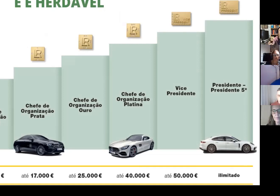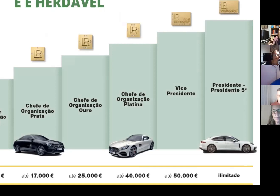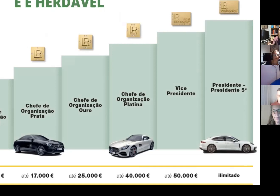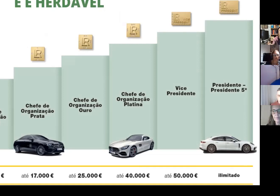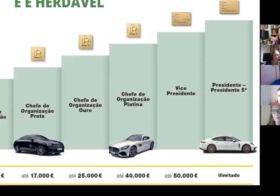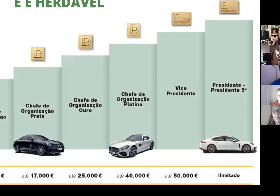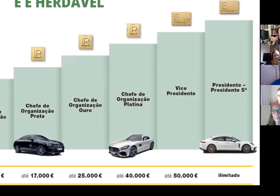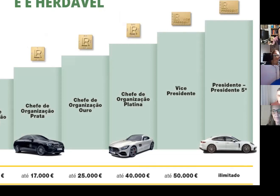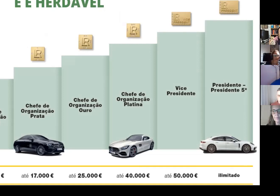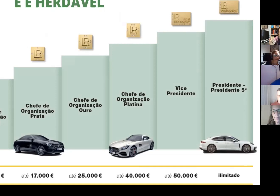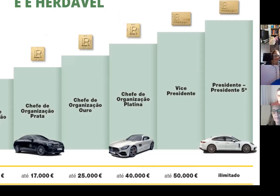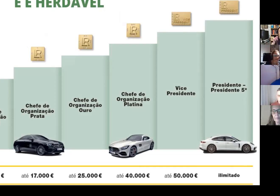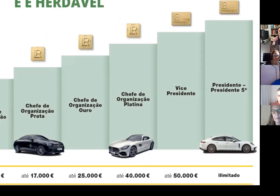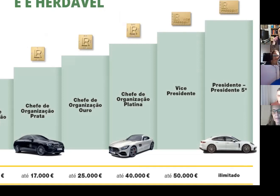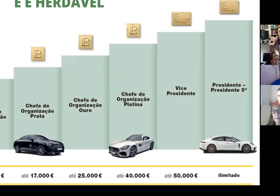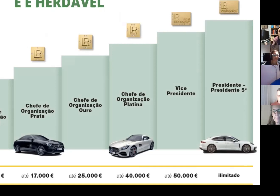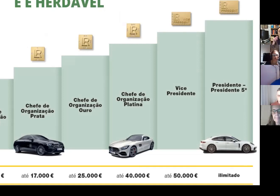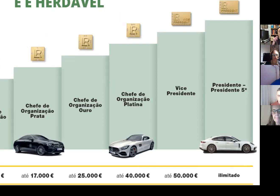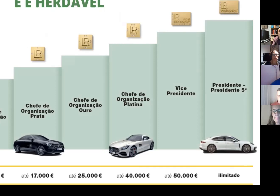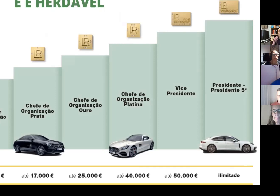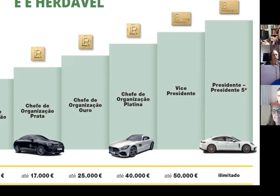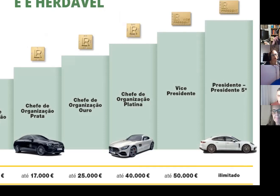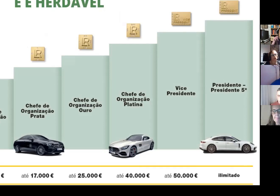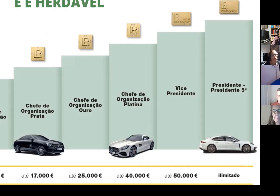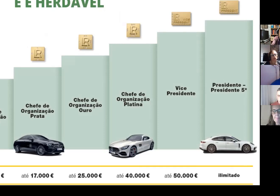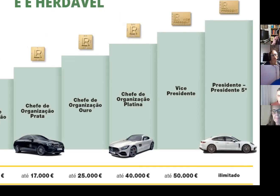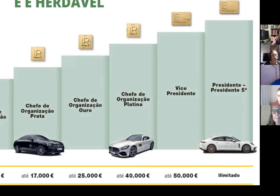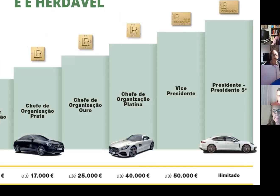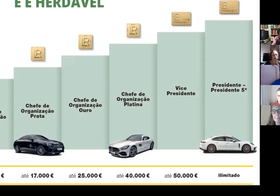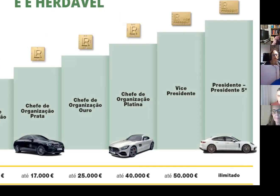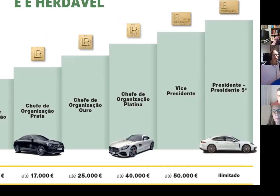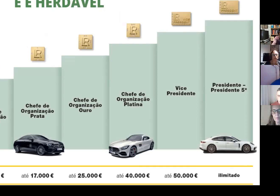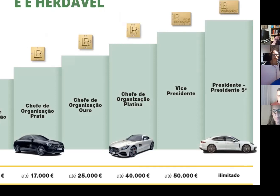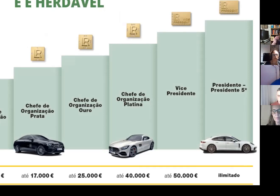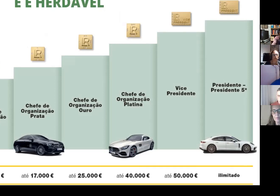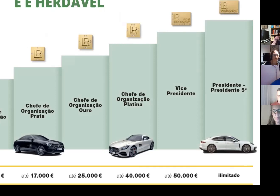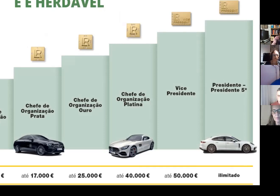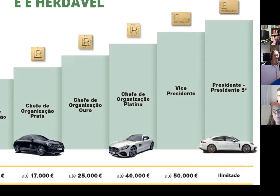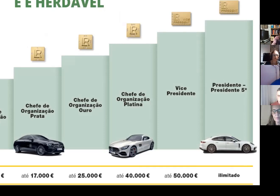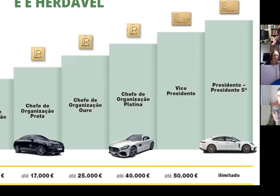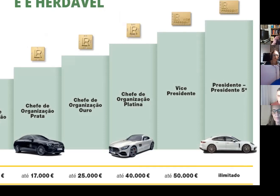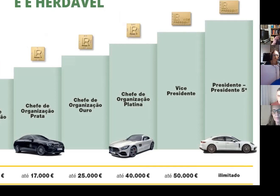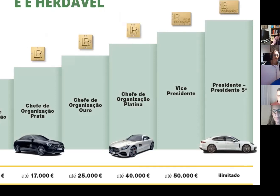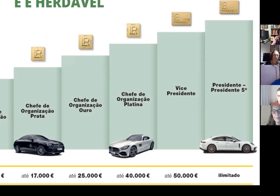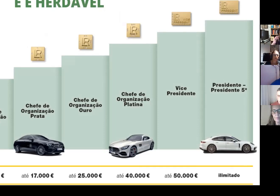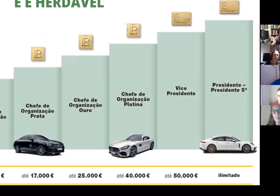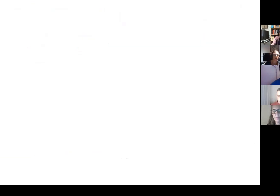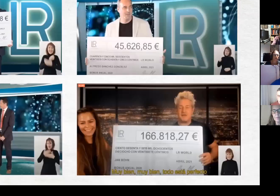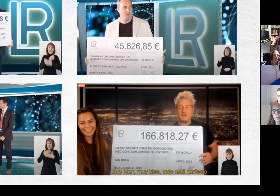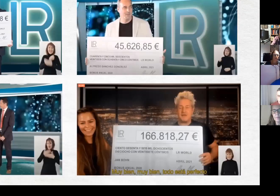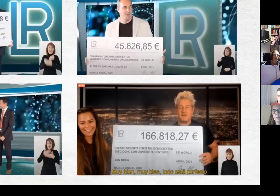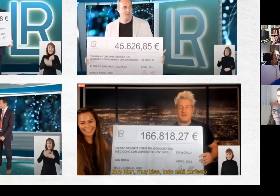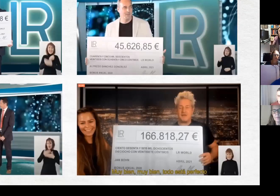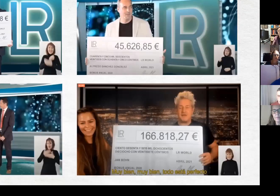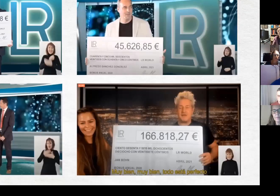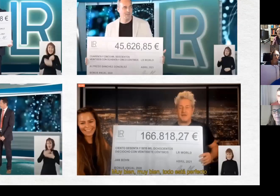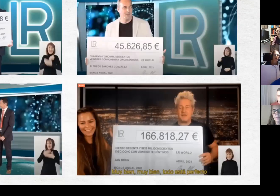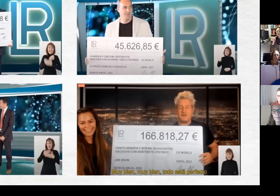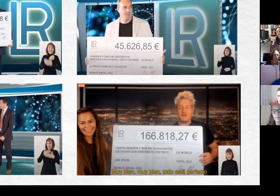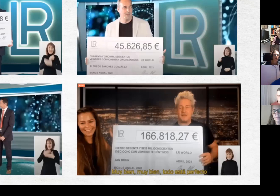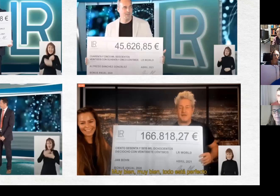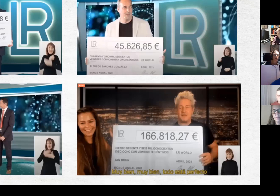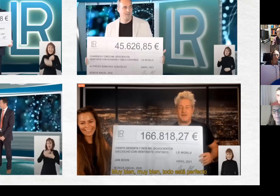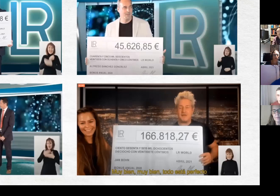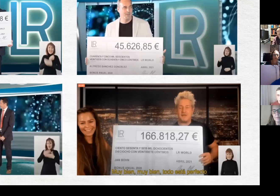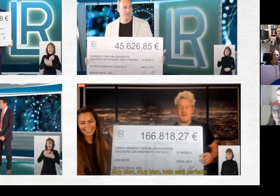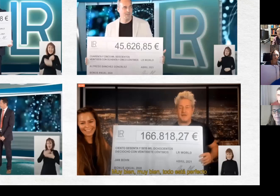que nós fizemos não vai ficar perdido no tempo para poder deixar todas ou esta Nossa Samir isso é muito importante e tivemos alguns